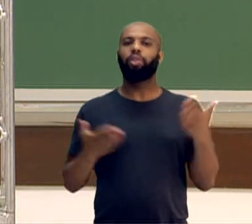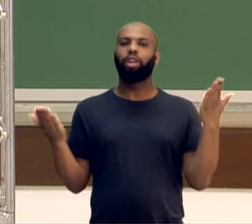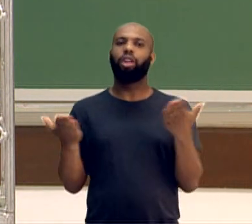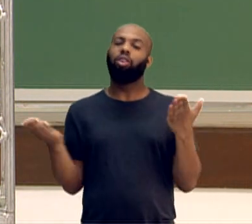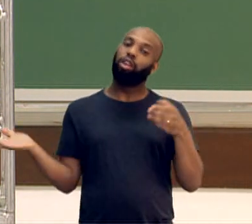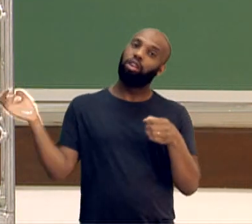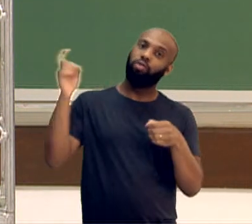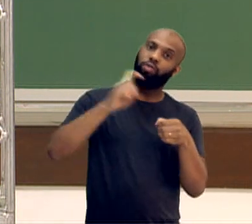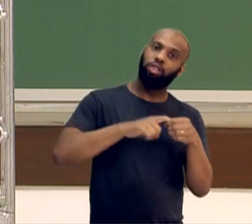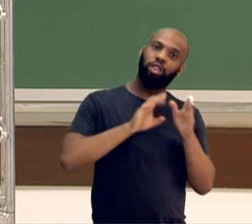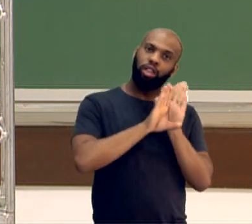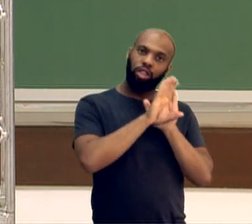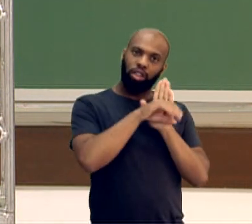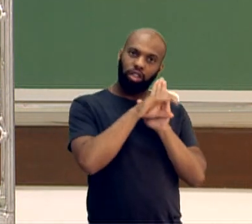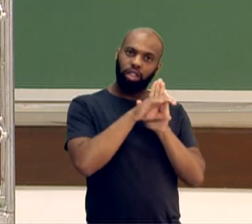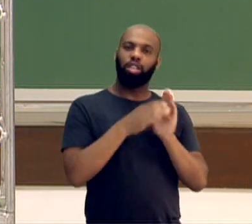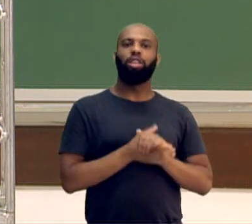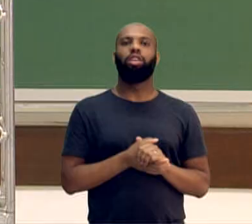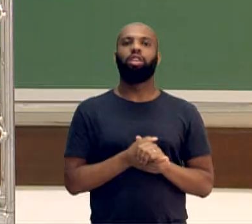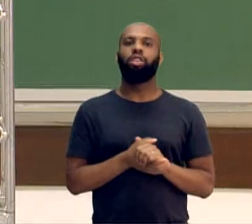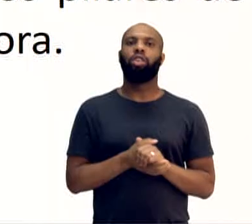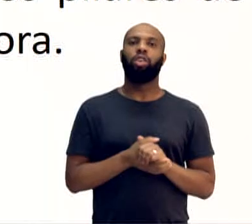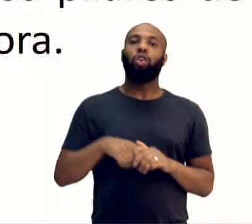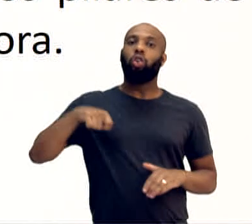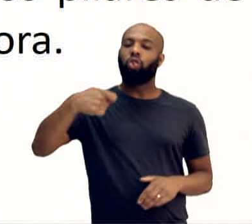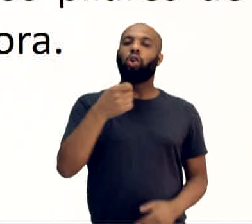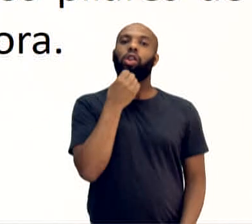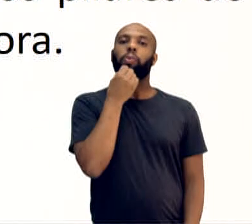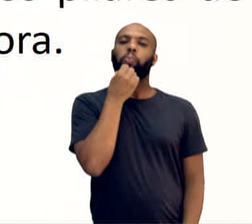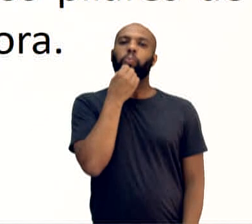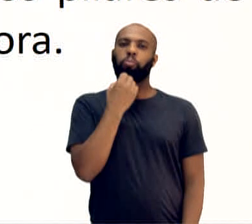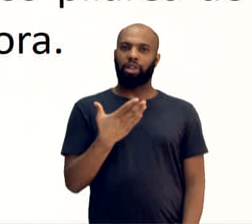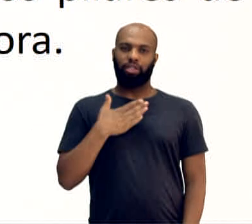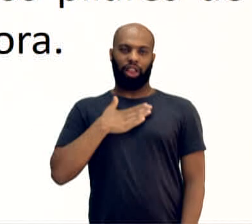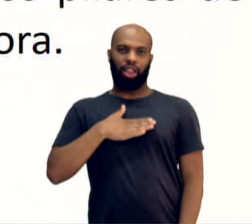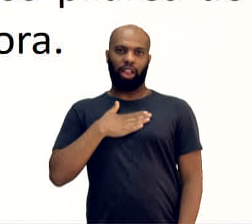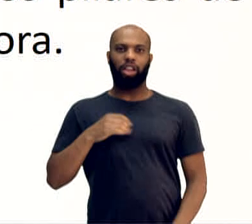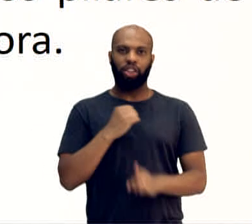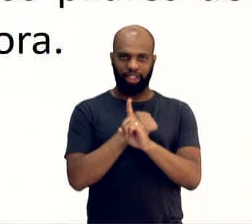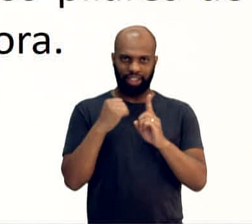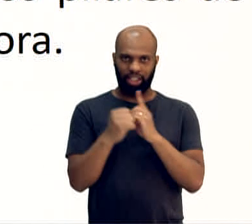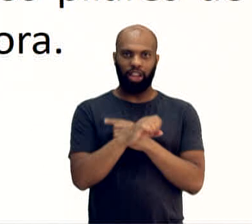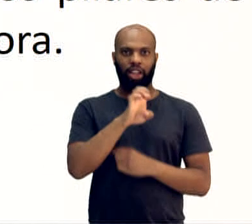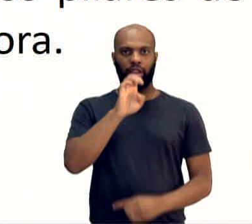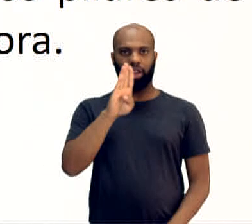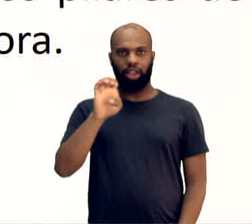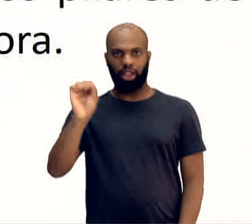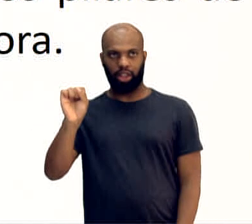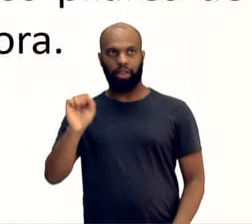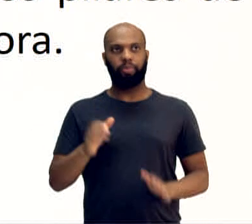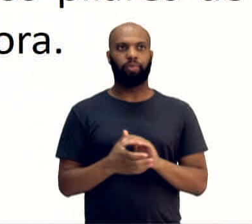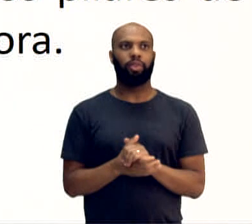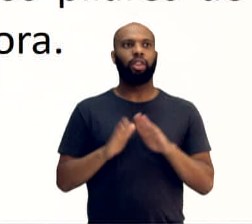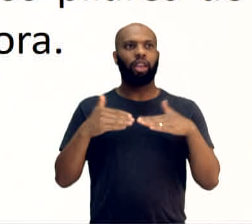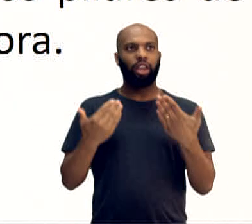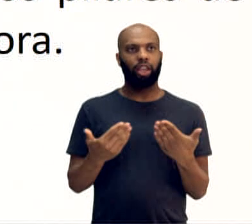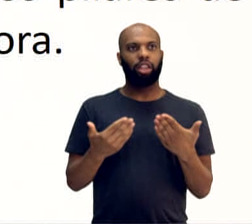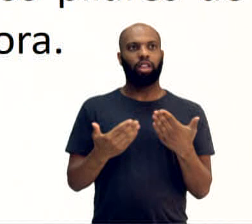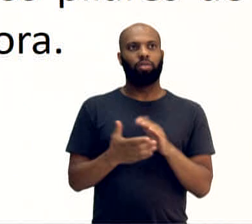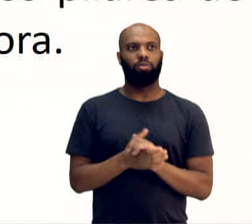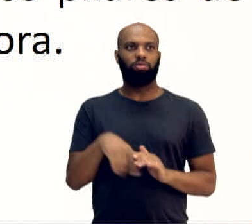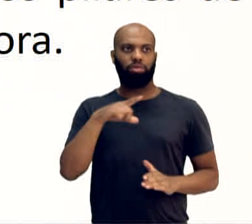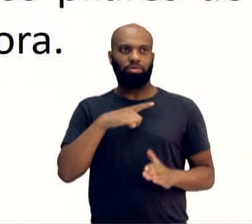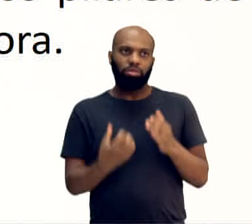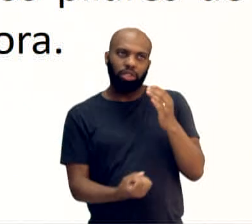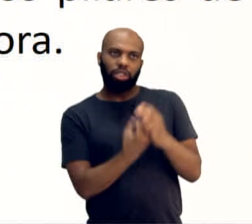Retomando aqui os conceitos, né? O estado do bem-estar social, o Hobbes desenvolveu uma política intervencionista, voltada ao atendimento dos direitos